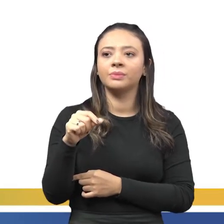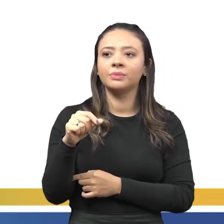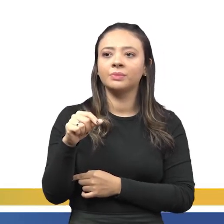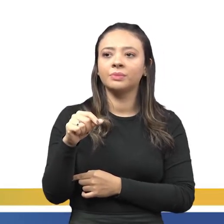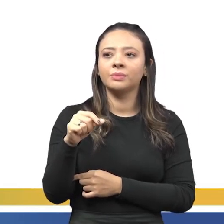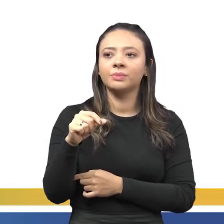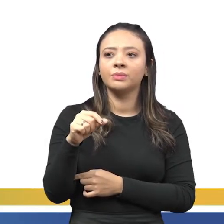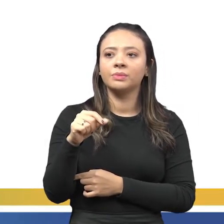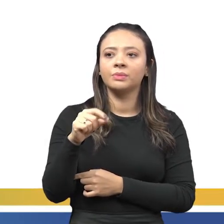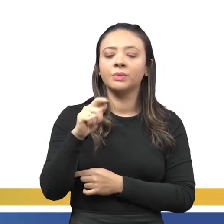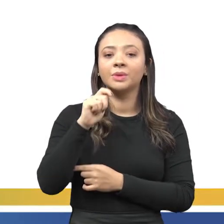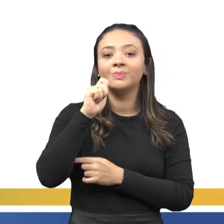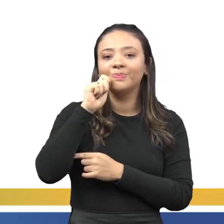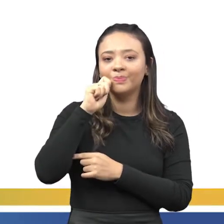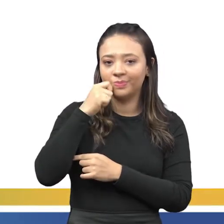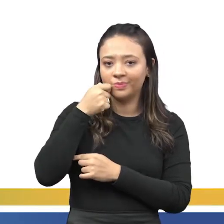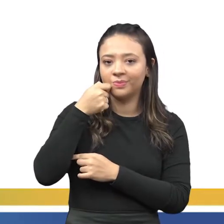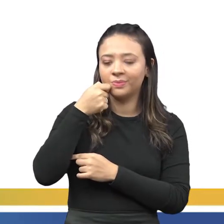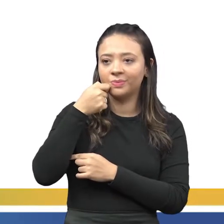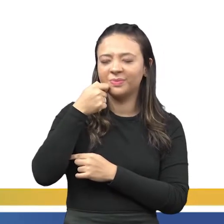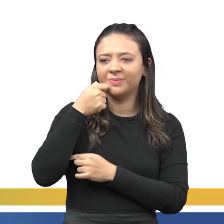sal, bread,